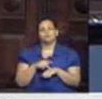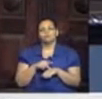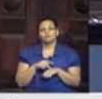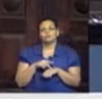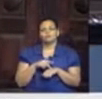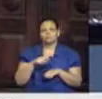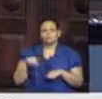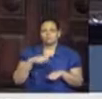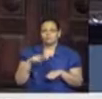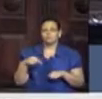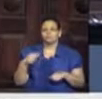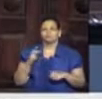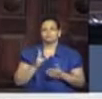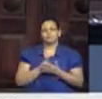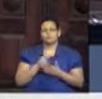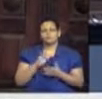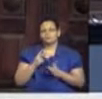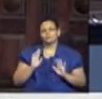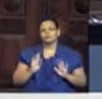nós mesmos,